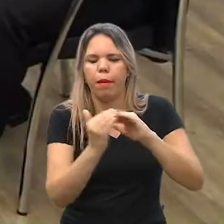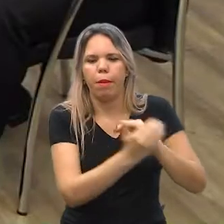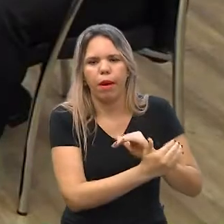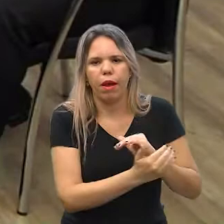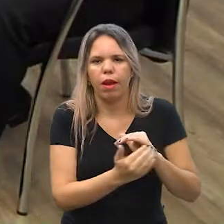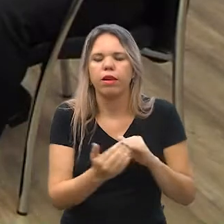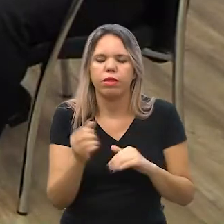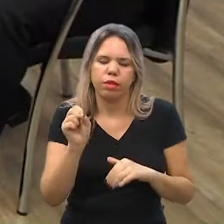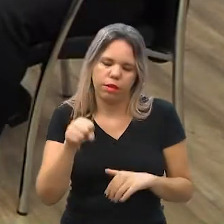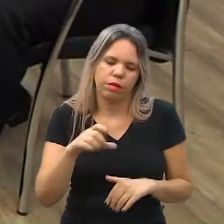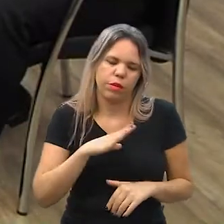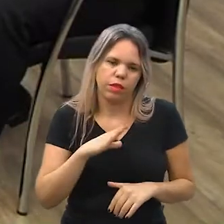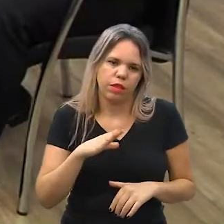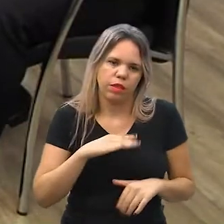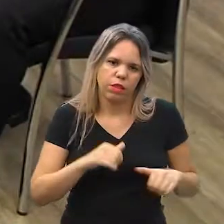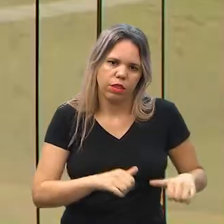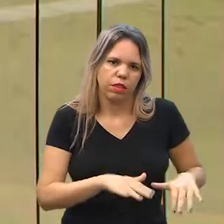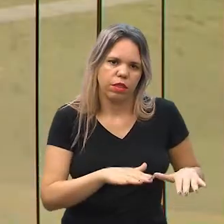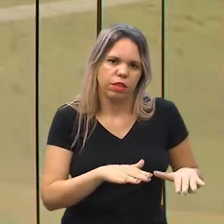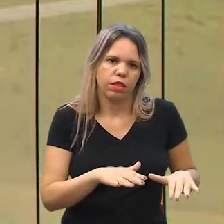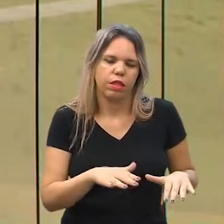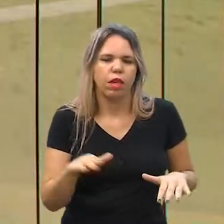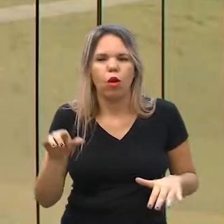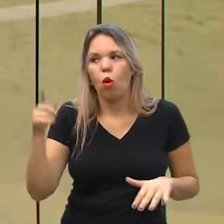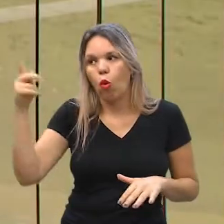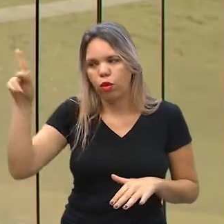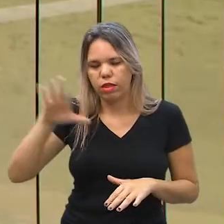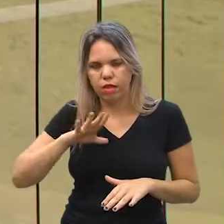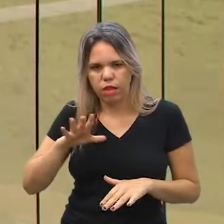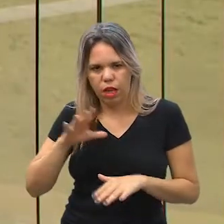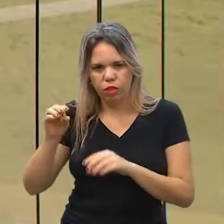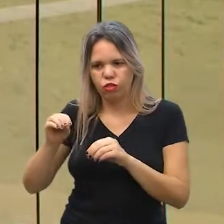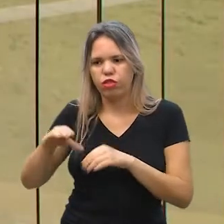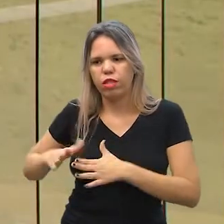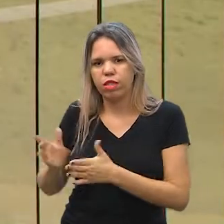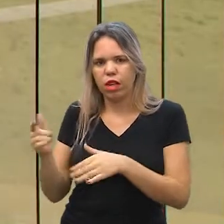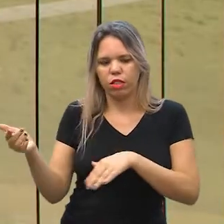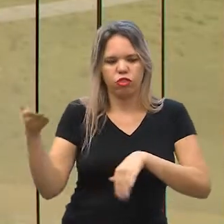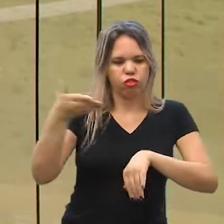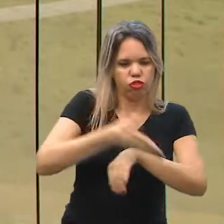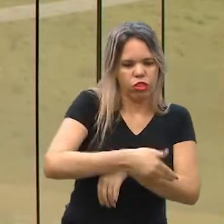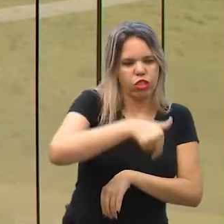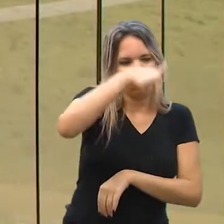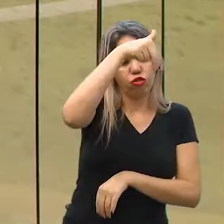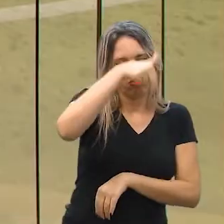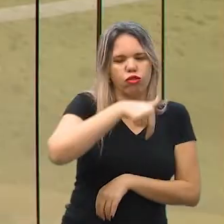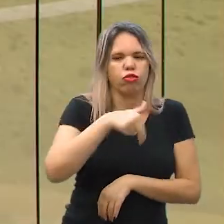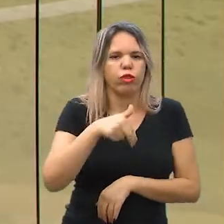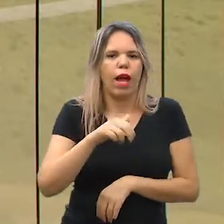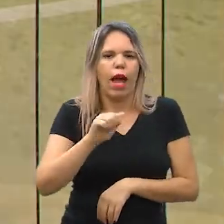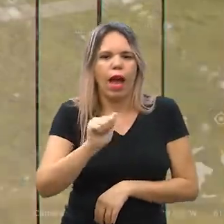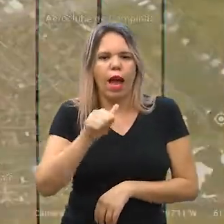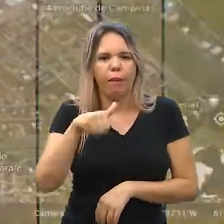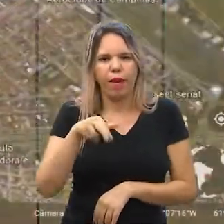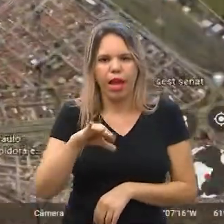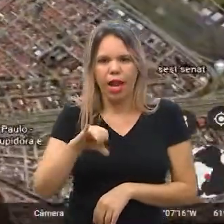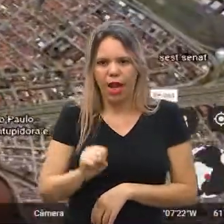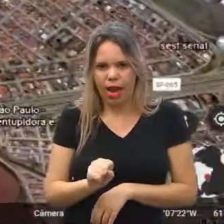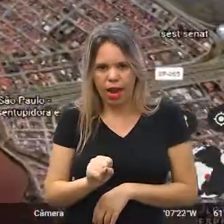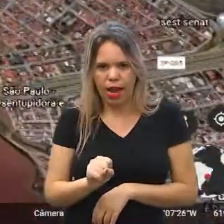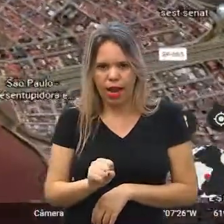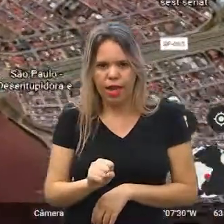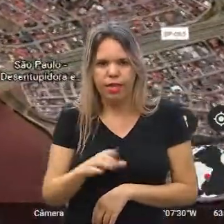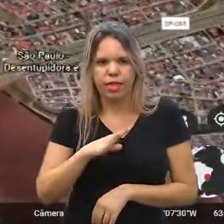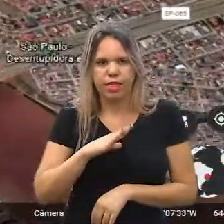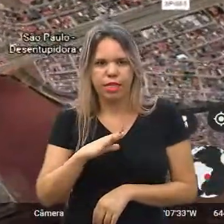Eu circulei pela cidade. Eu nasci em Epitácio, fui criado na região norte da cidade, na região dos Amarais. E